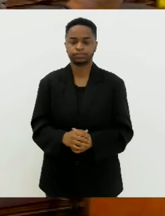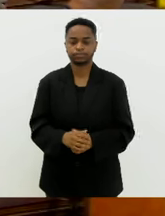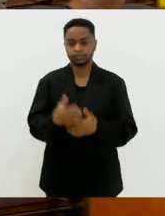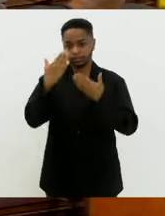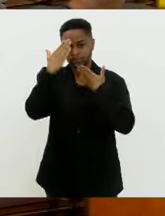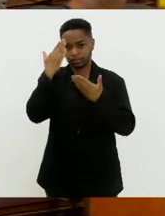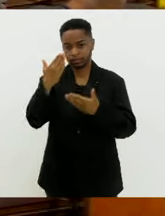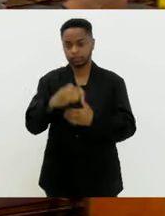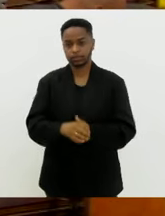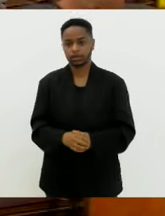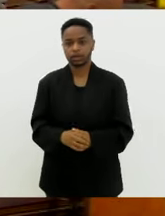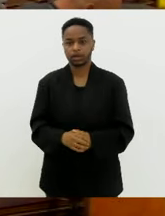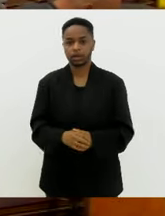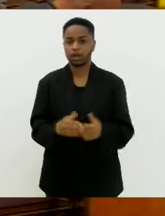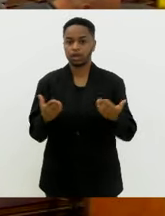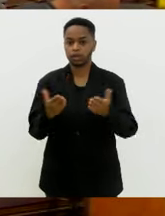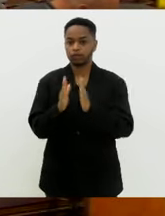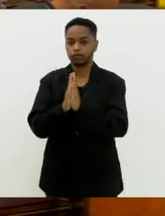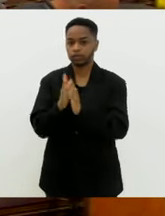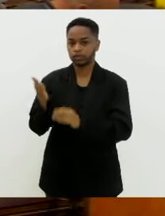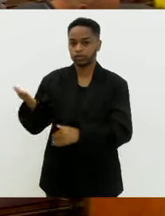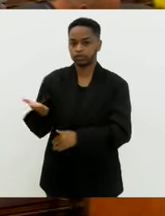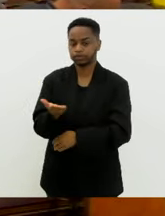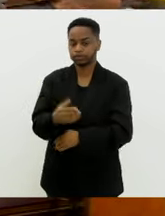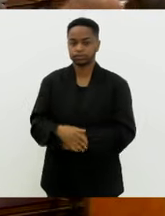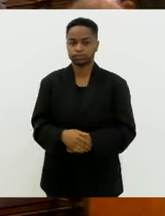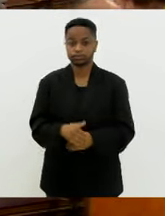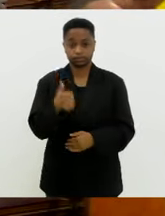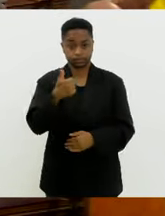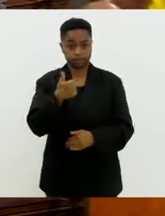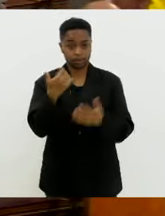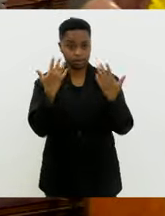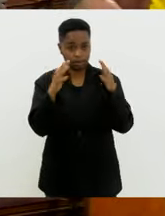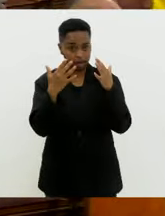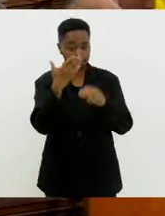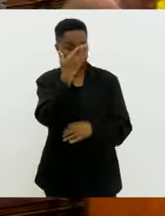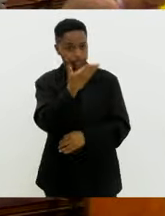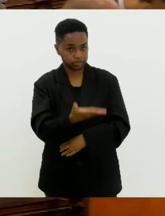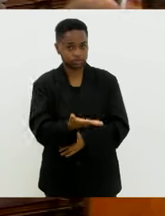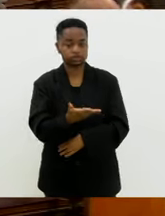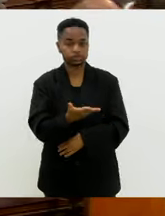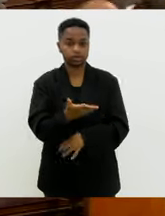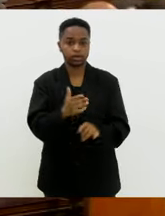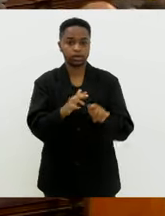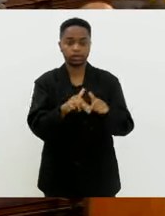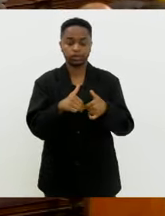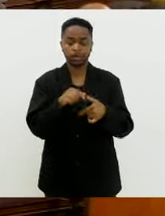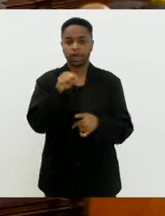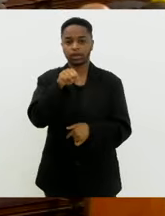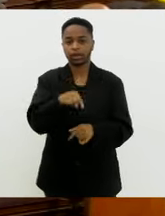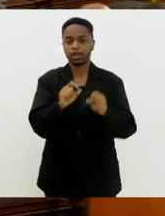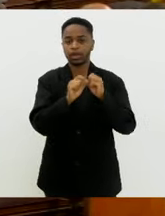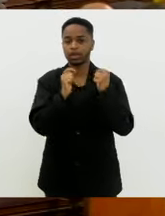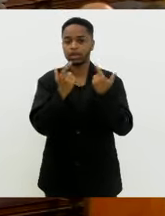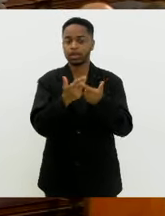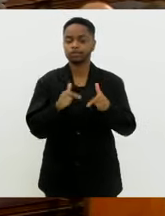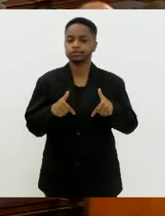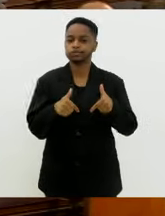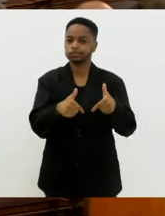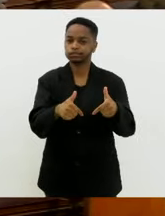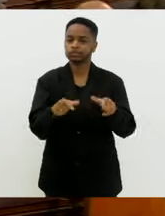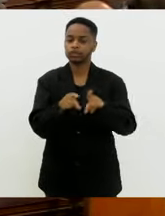Dionísio, por favor. Senhor presidente, primeiro parabenizar a Vossa Excelência por estar nessa casa, agradecer ao